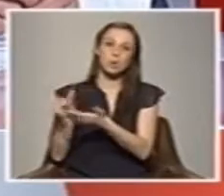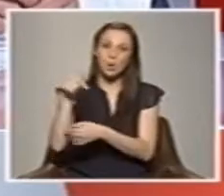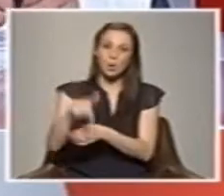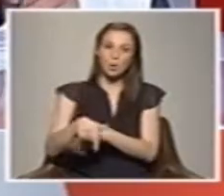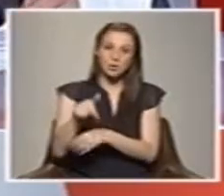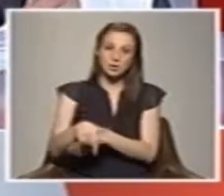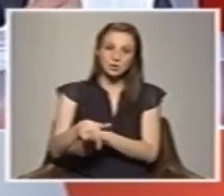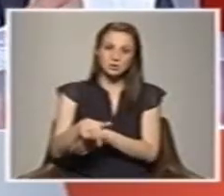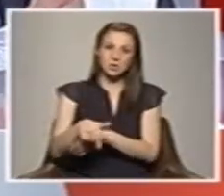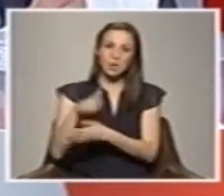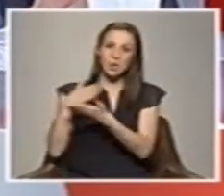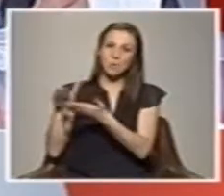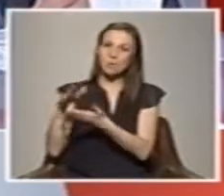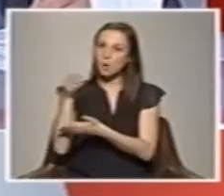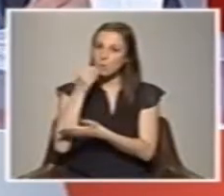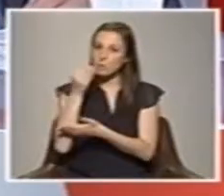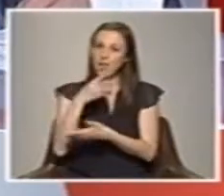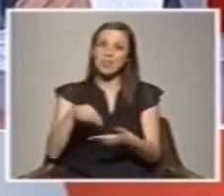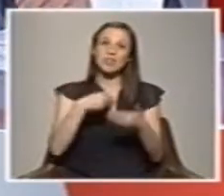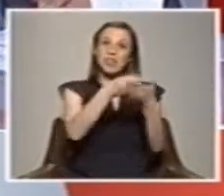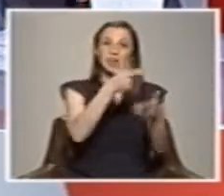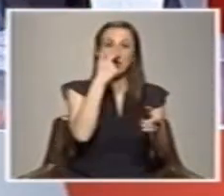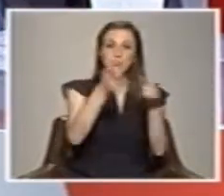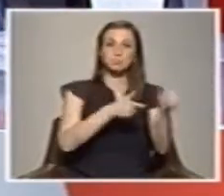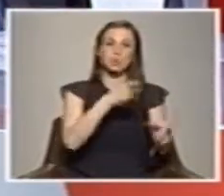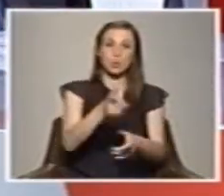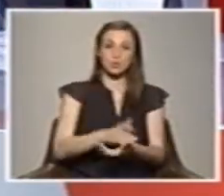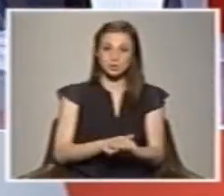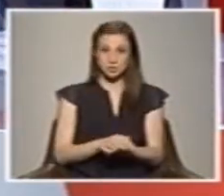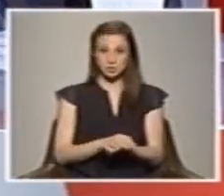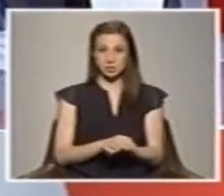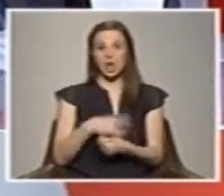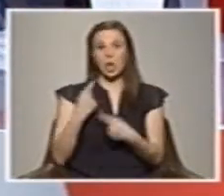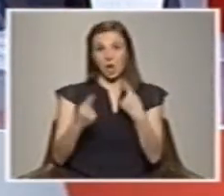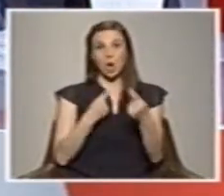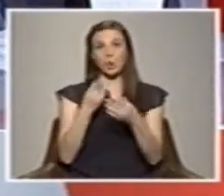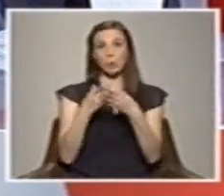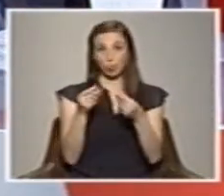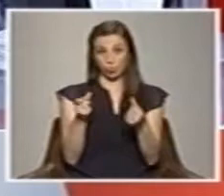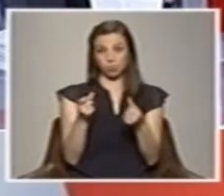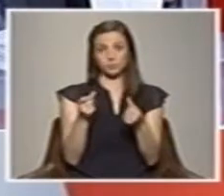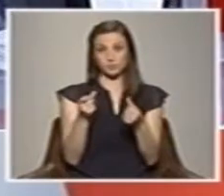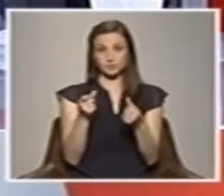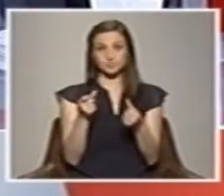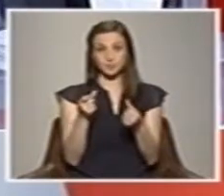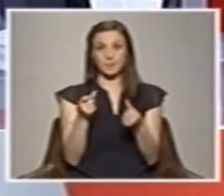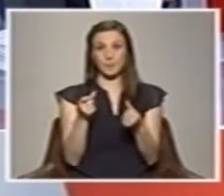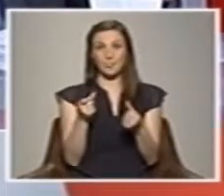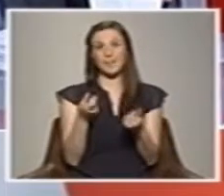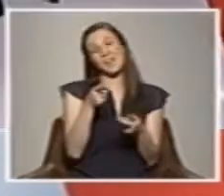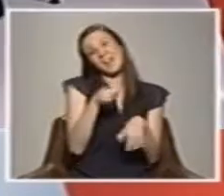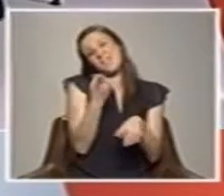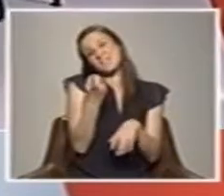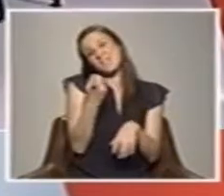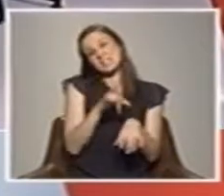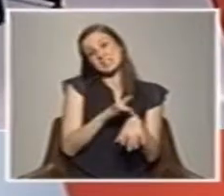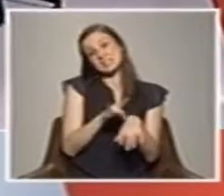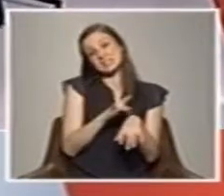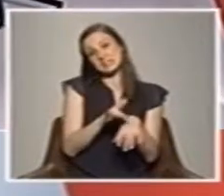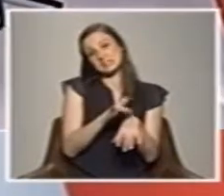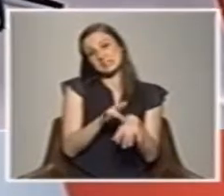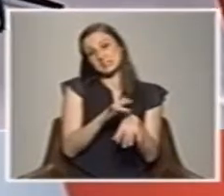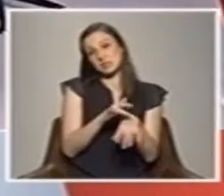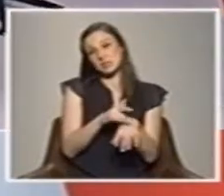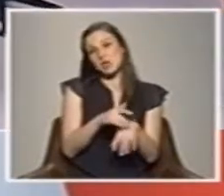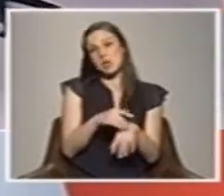podíamos fazer. E há produtos que substituem outros produtos. Justamente. Portanto, há muitos produtos, falta sensibilização também nessa área, eu não preciso estar a